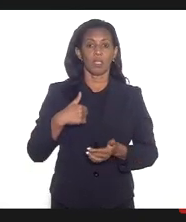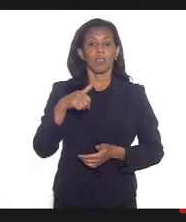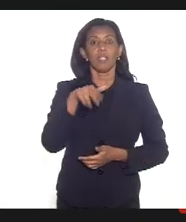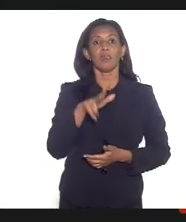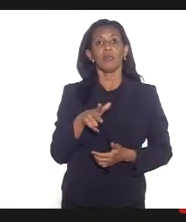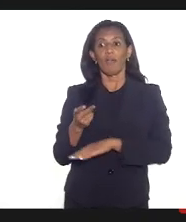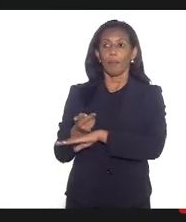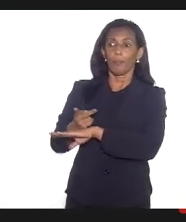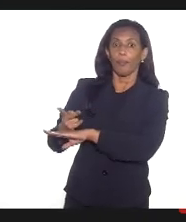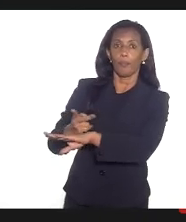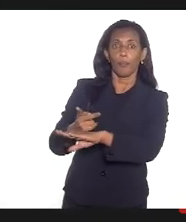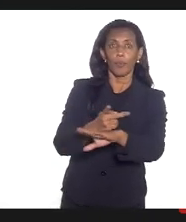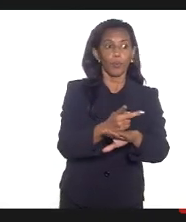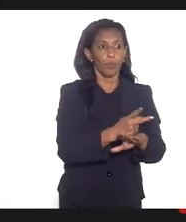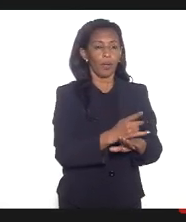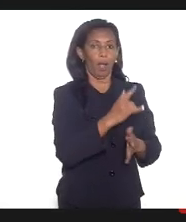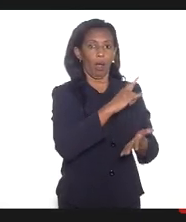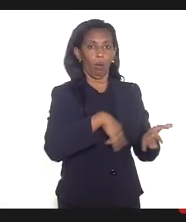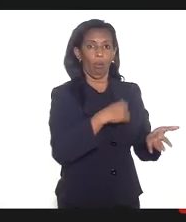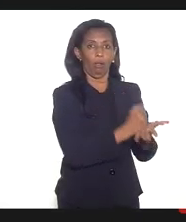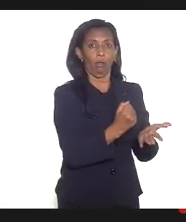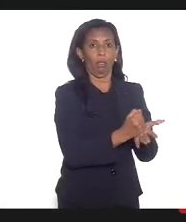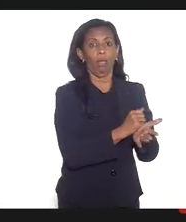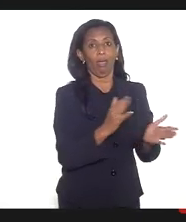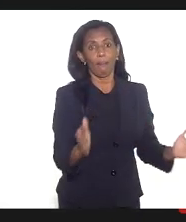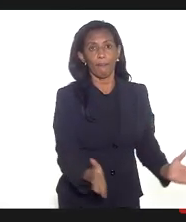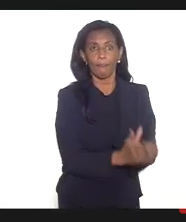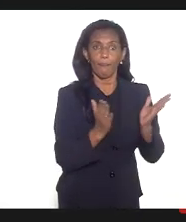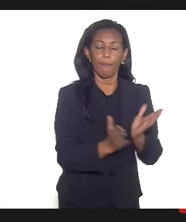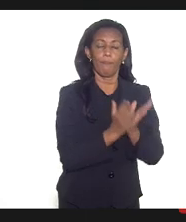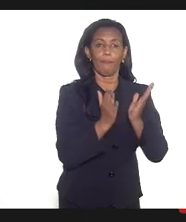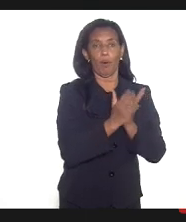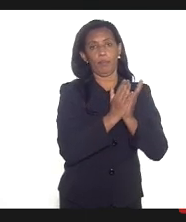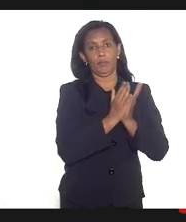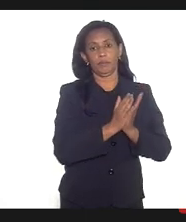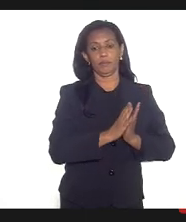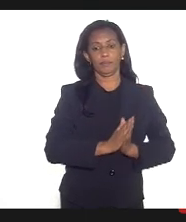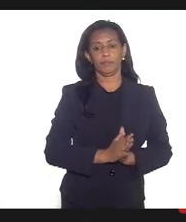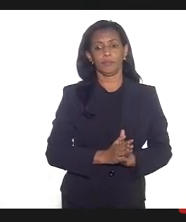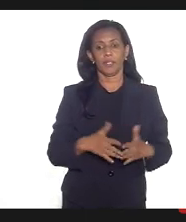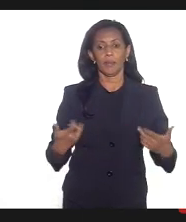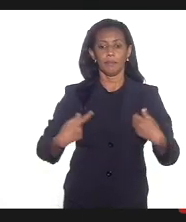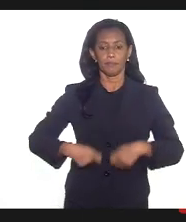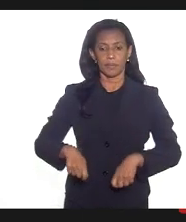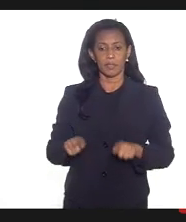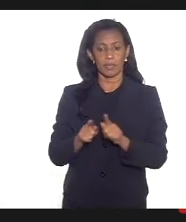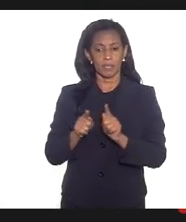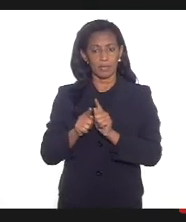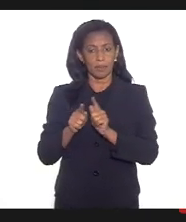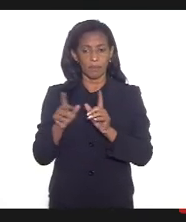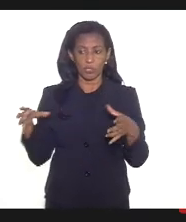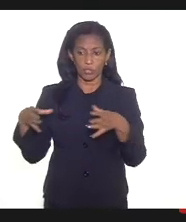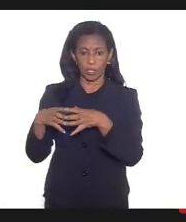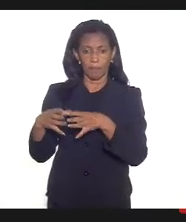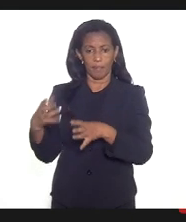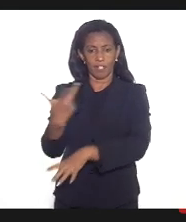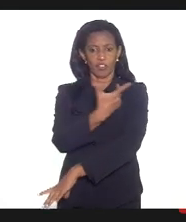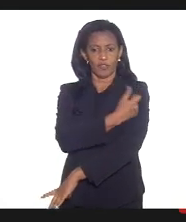eliminar atuais um atestado é exatamente a gestante mais pobres mais vulnerável e além disso acho que precisaria de campanhas de